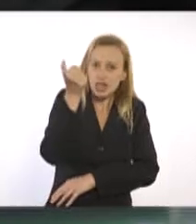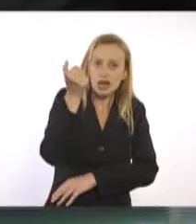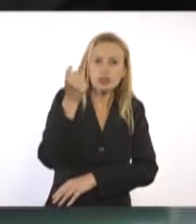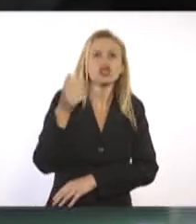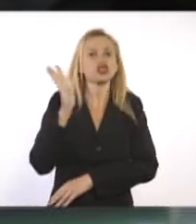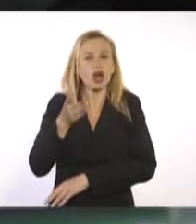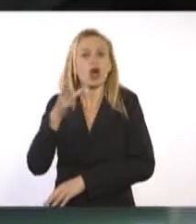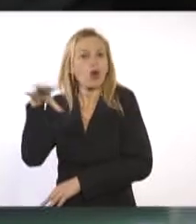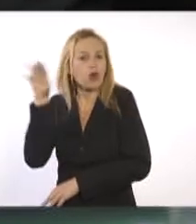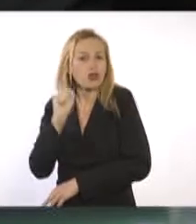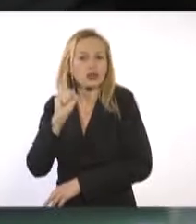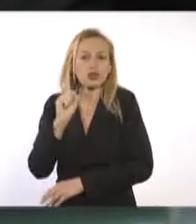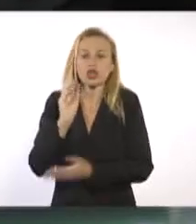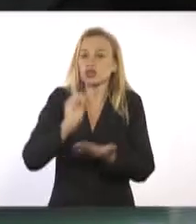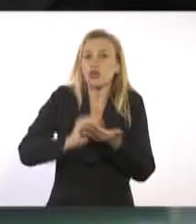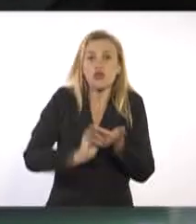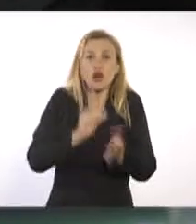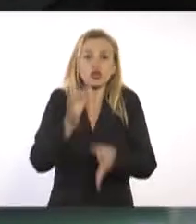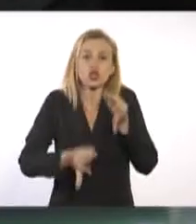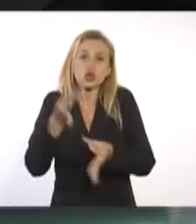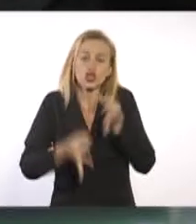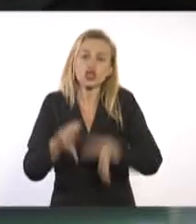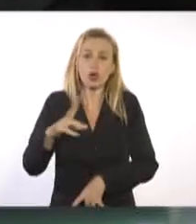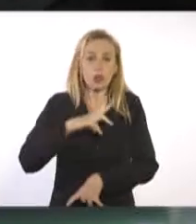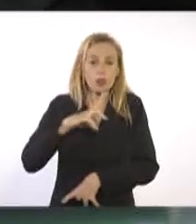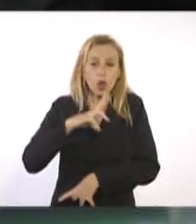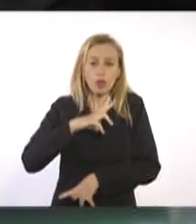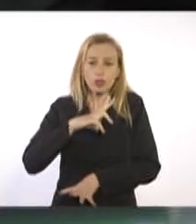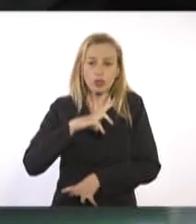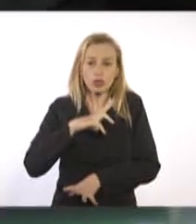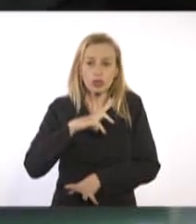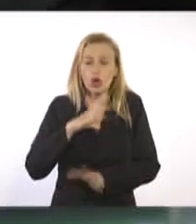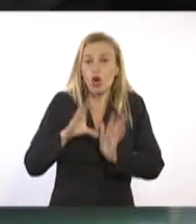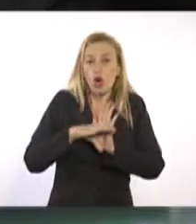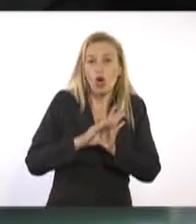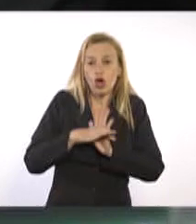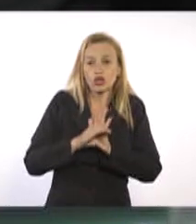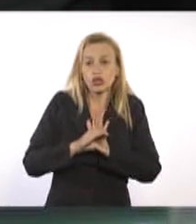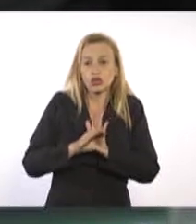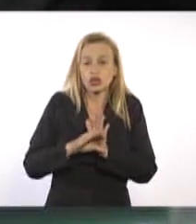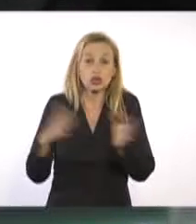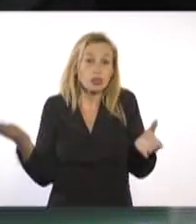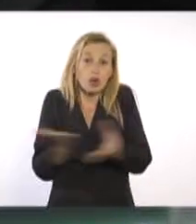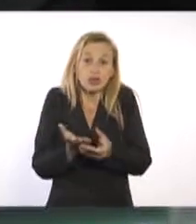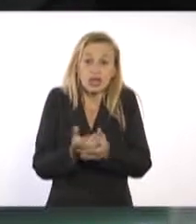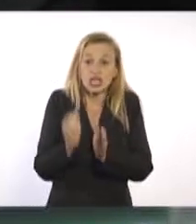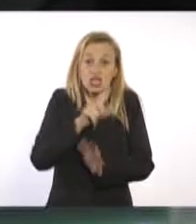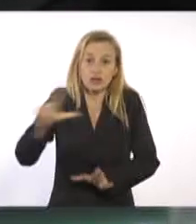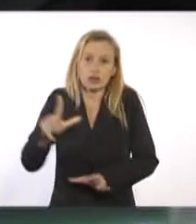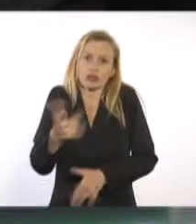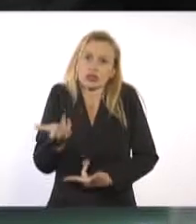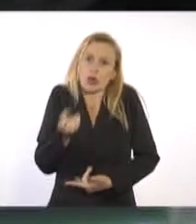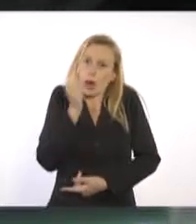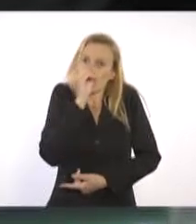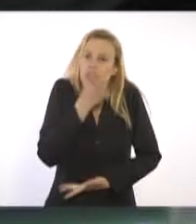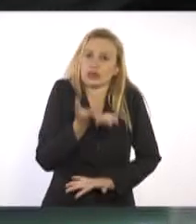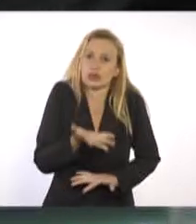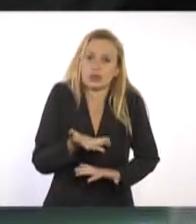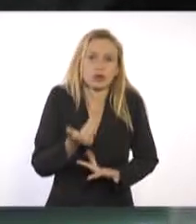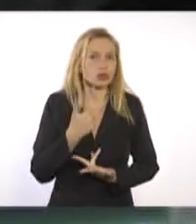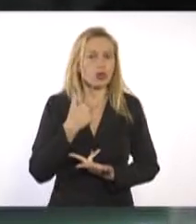que não faltam juízes que têm seu próprio Código de Processo Civil. Na minha concepção, isso é um absurdo. E eu não posso,